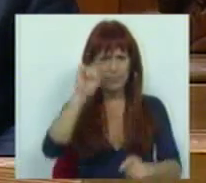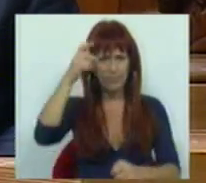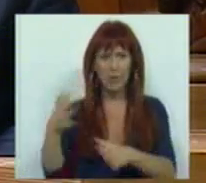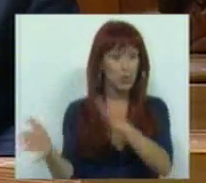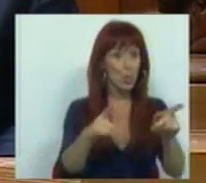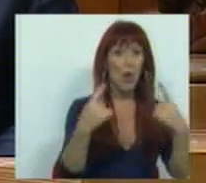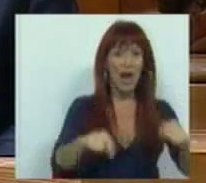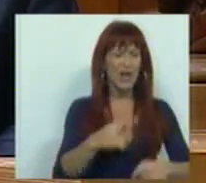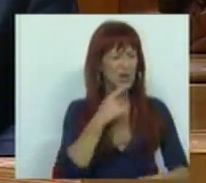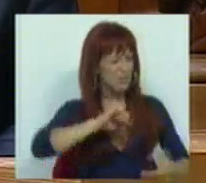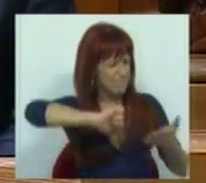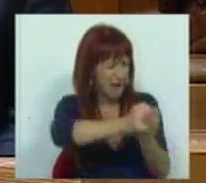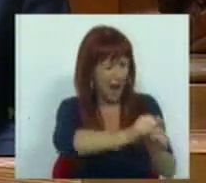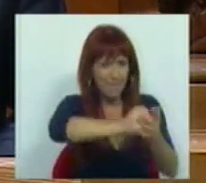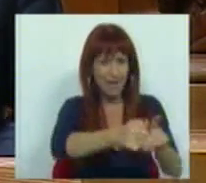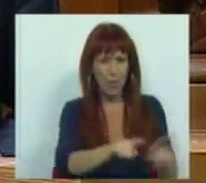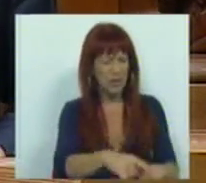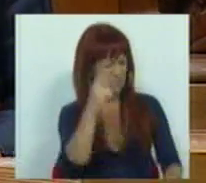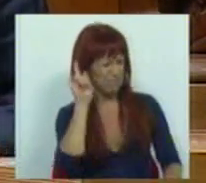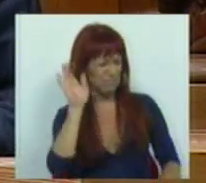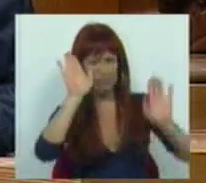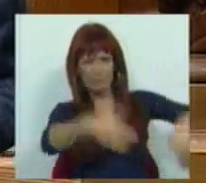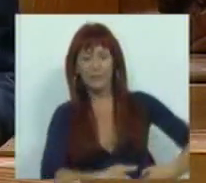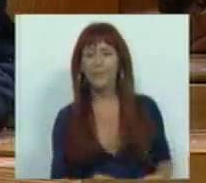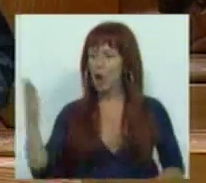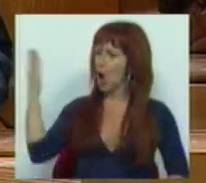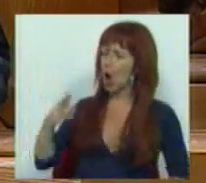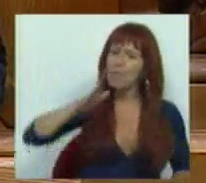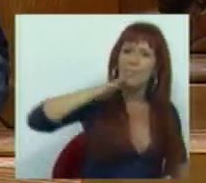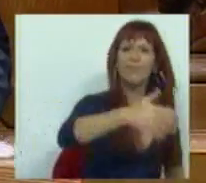lado dos que têm sido espezinhados e desconsiderados pela austeridade. Muito obrigado.